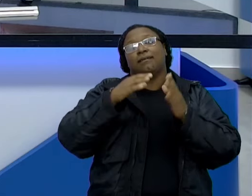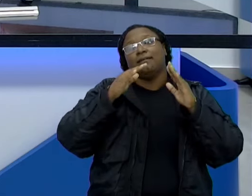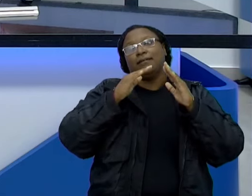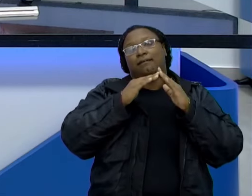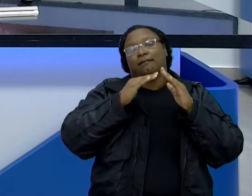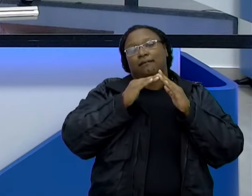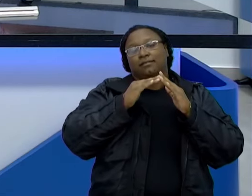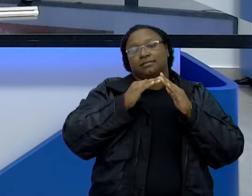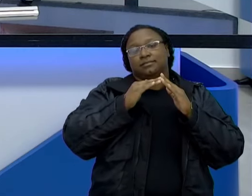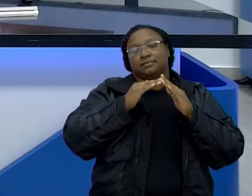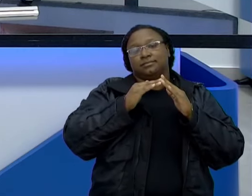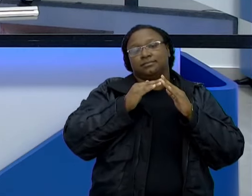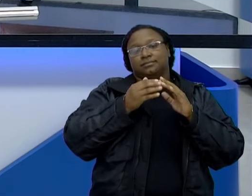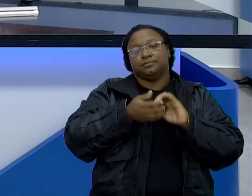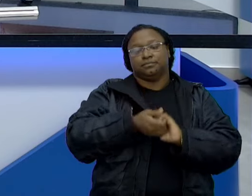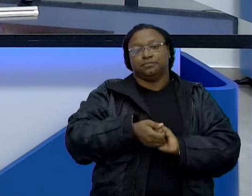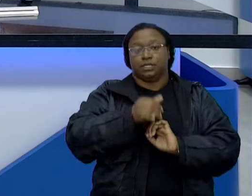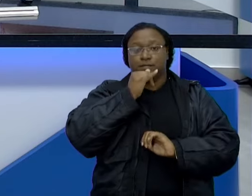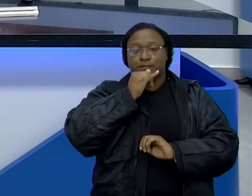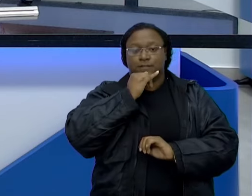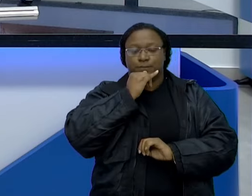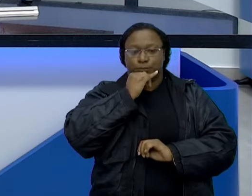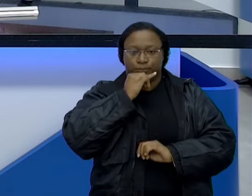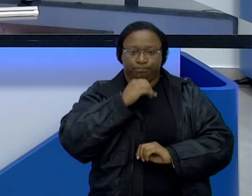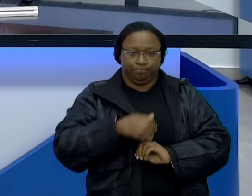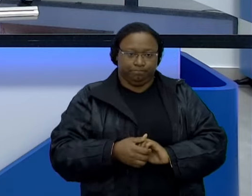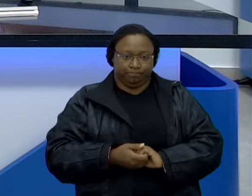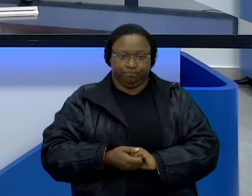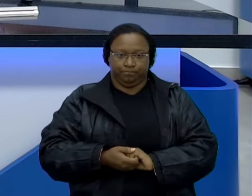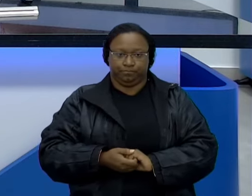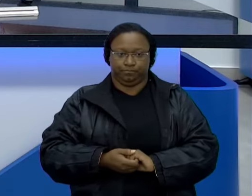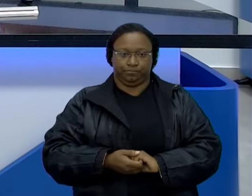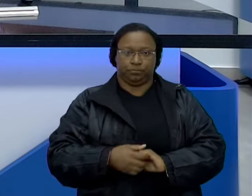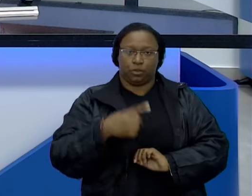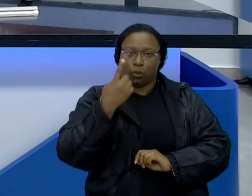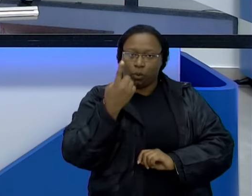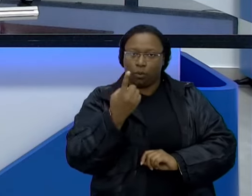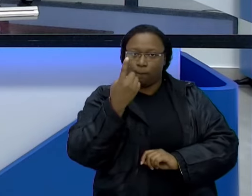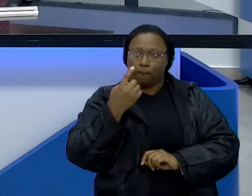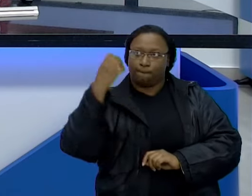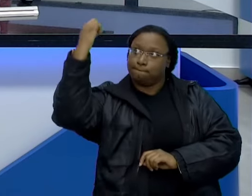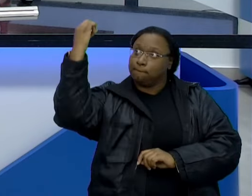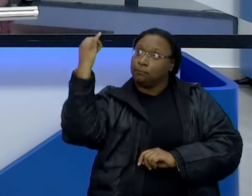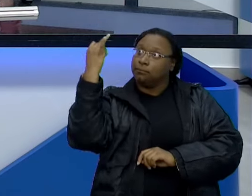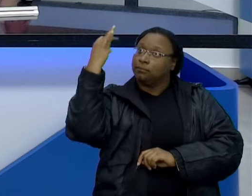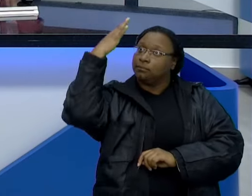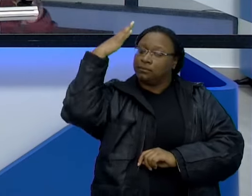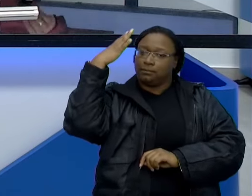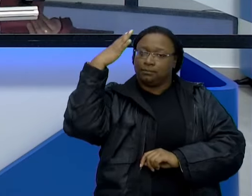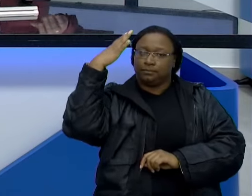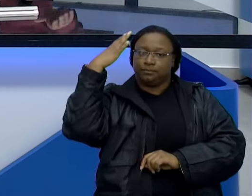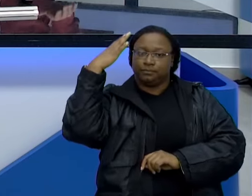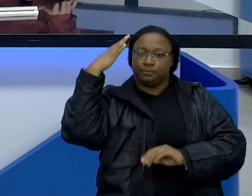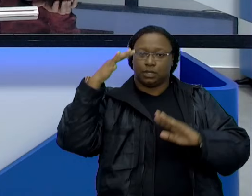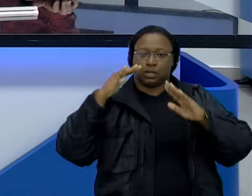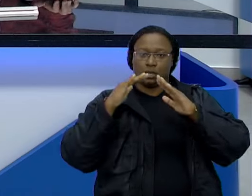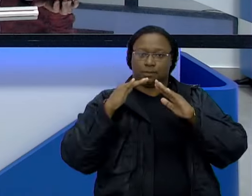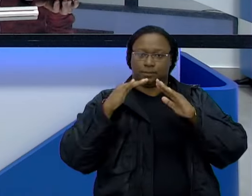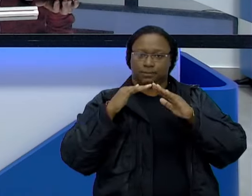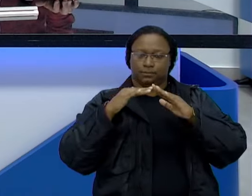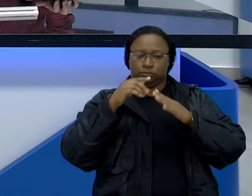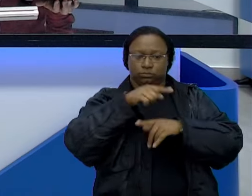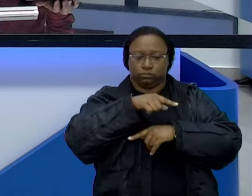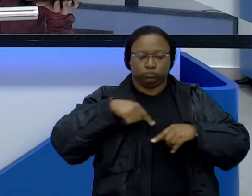exemplo, ó, uma lâmpada, numa casa dessa, que tem essa proporcionalidade